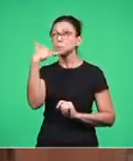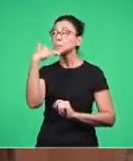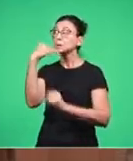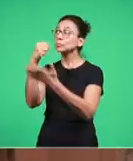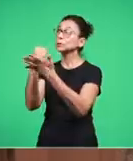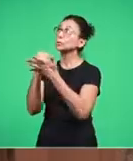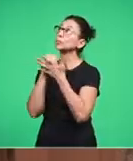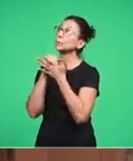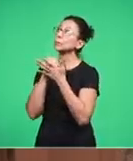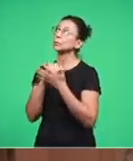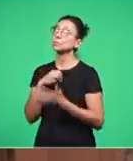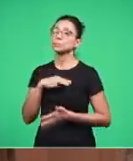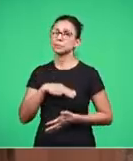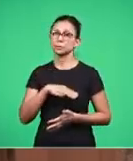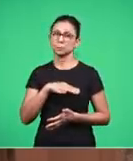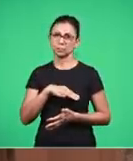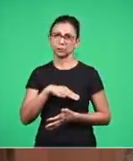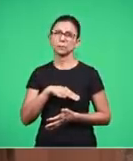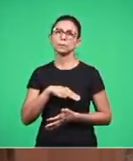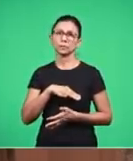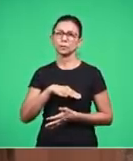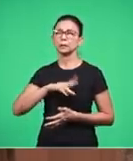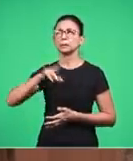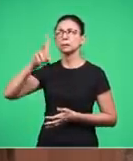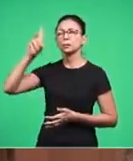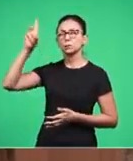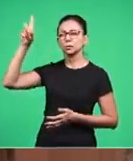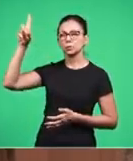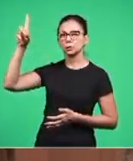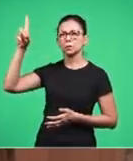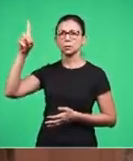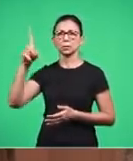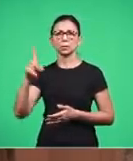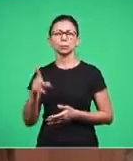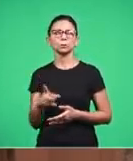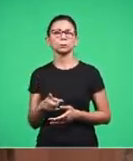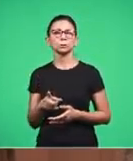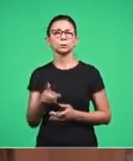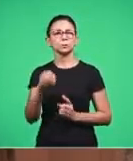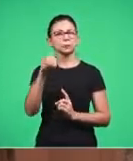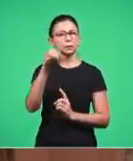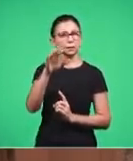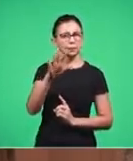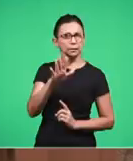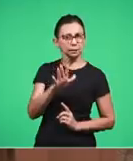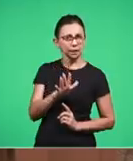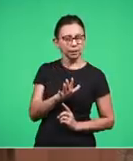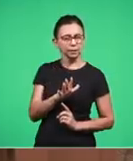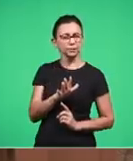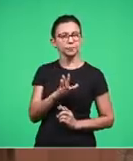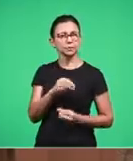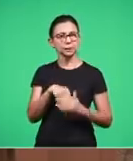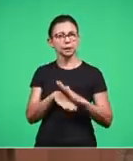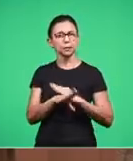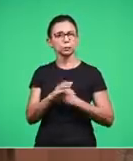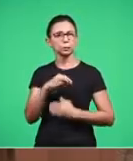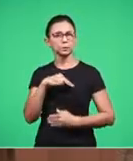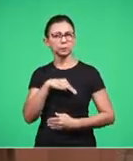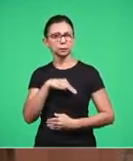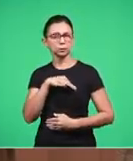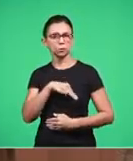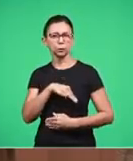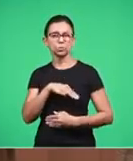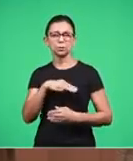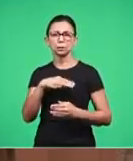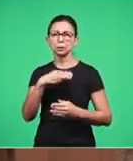misericórdia. A misericórdia de Deus fala da sua graça, da sua bondade para conosco.